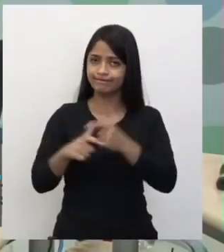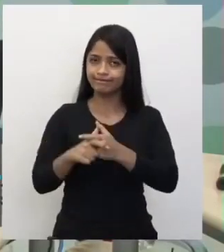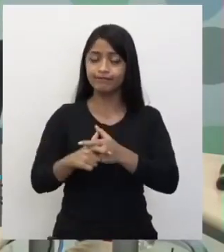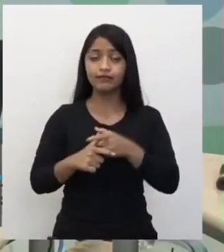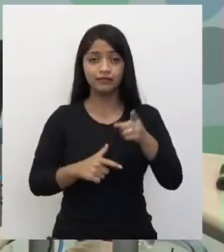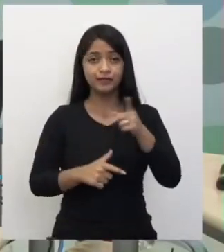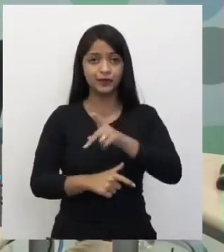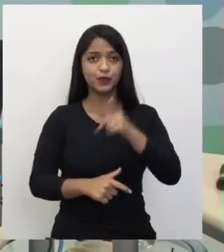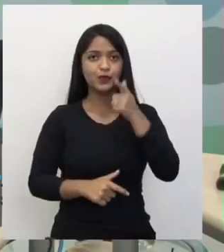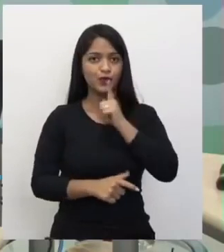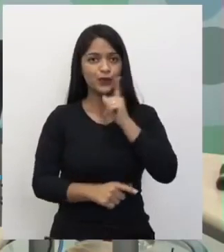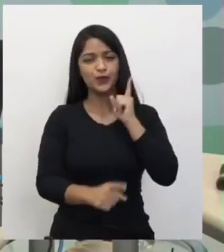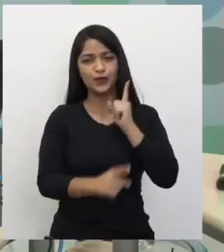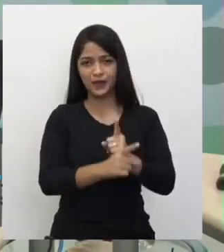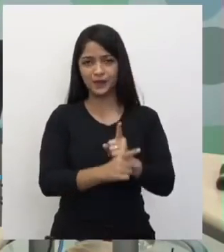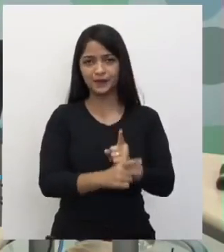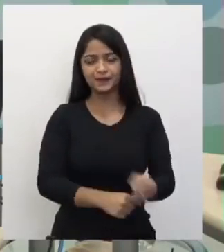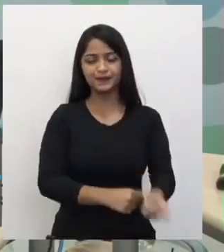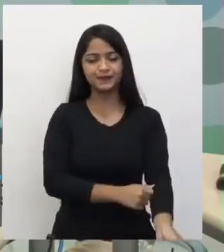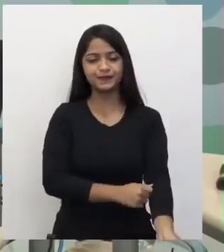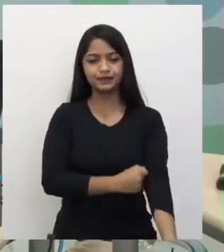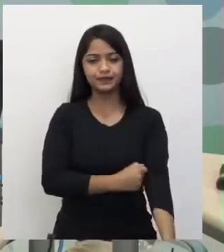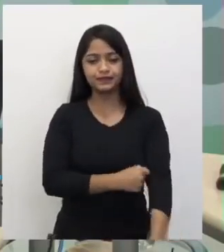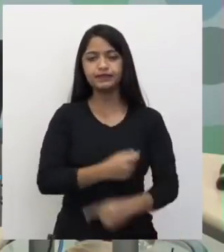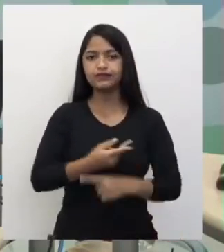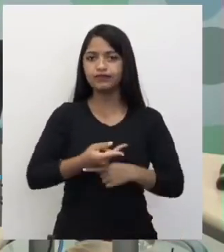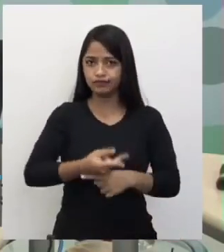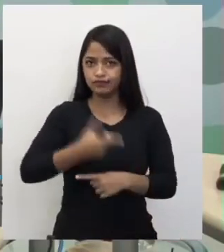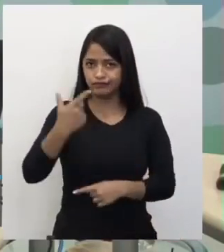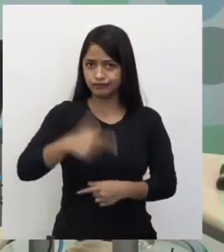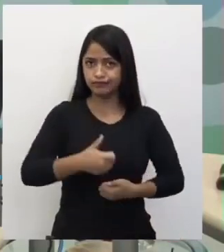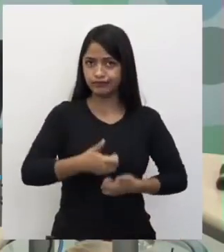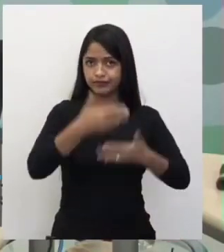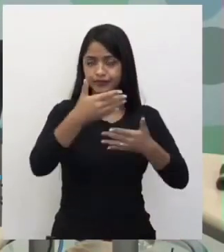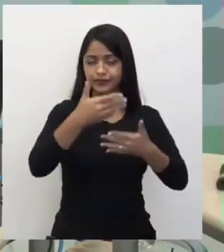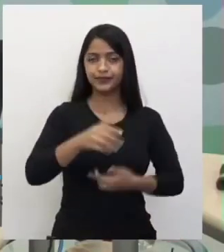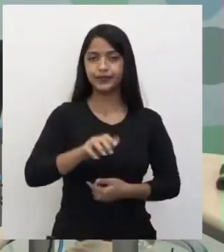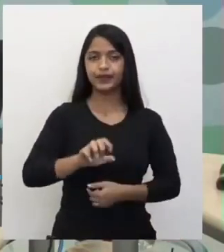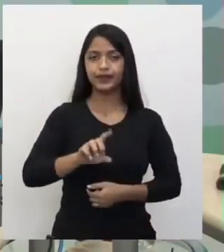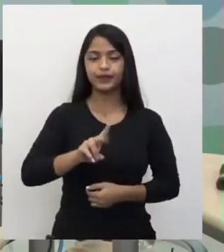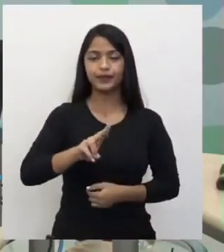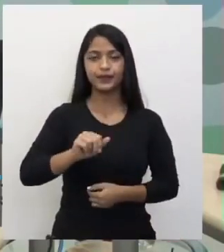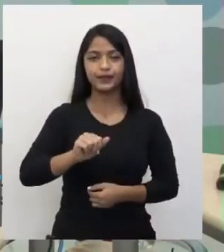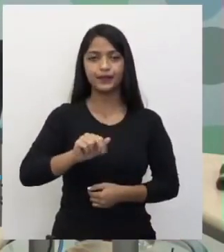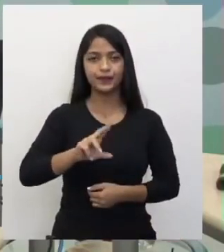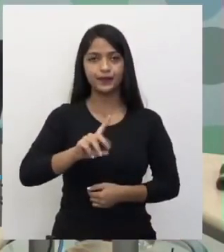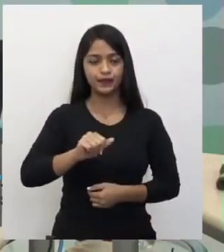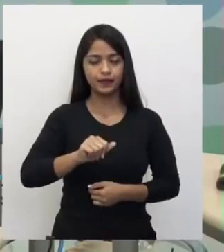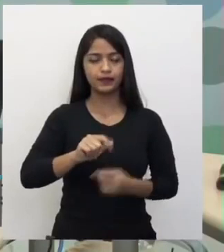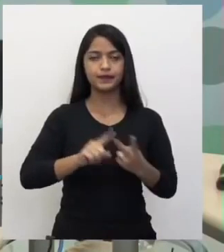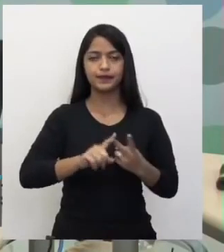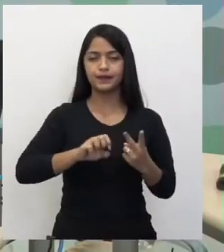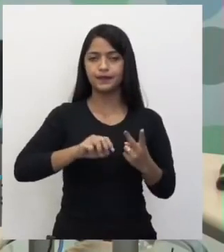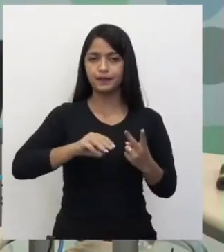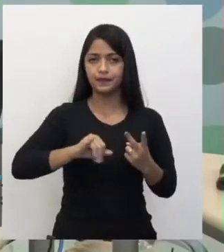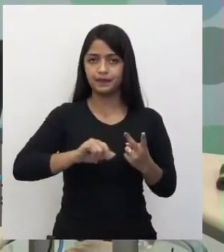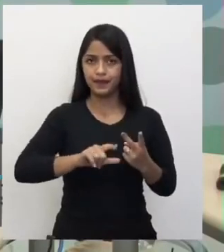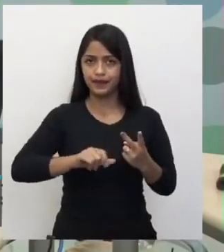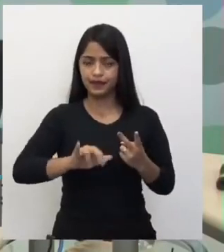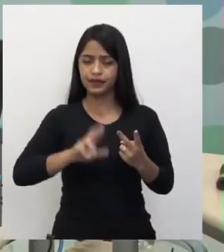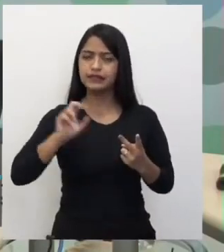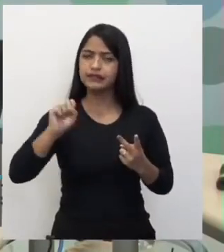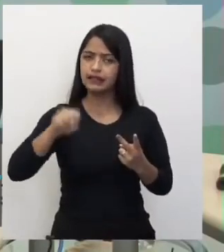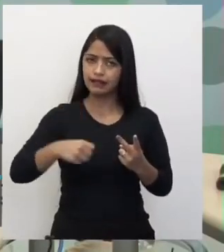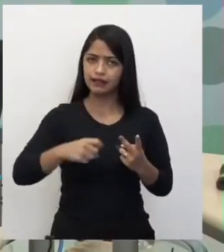conseguiu identificar. Deixa eu ver se tem mais aqui. A Eduarda, a Emily colocou sim, a Milena colocou sim,